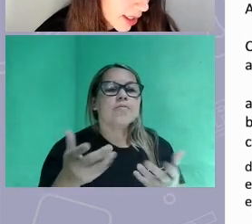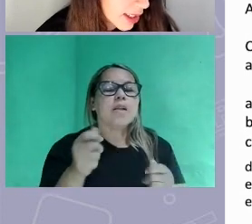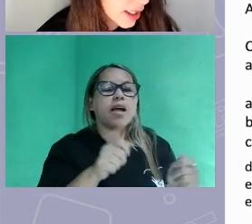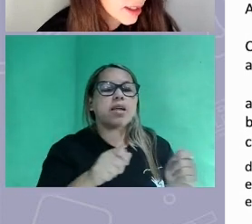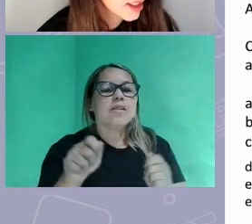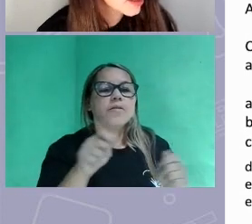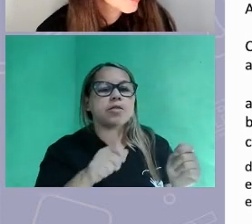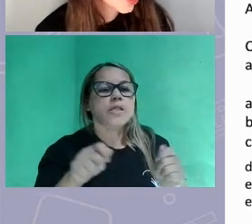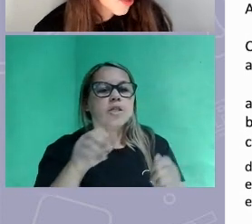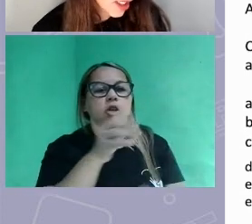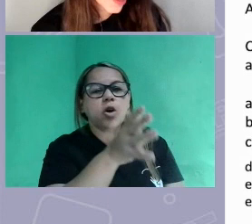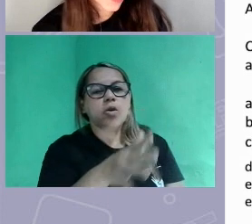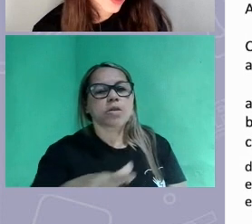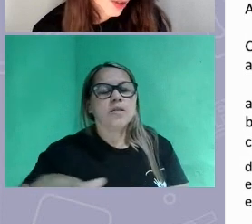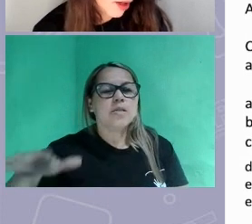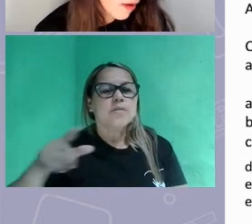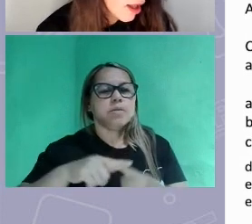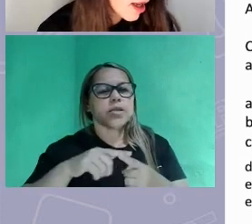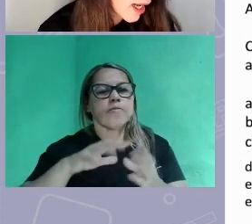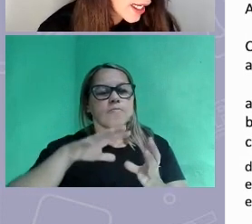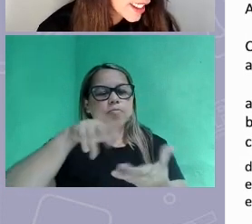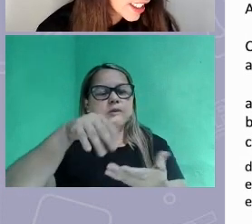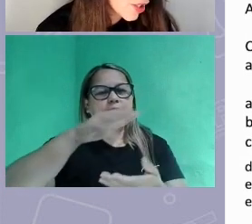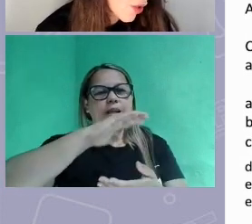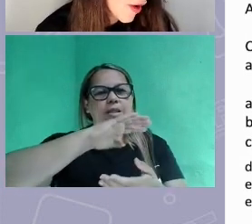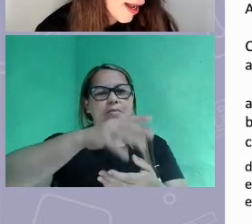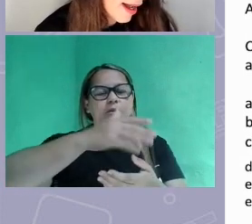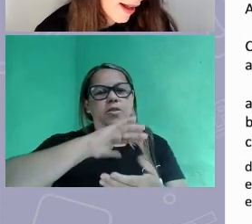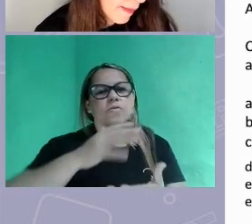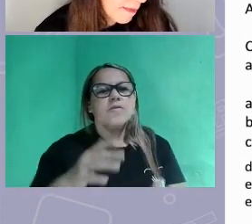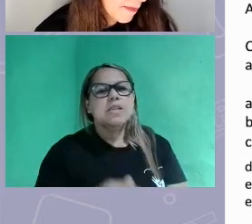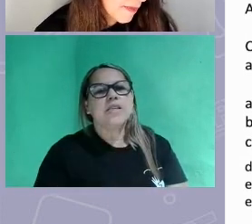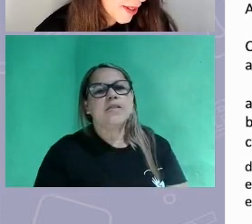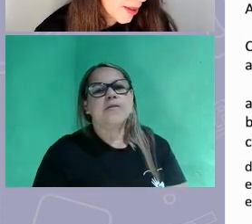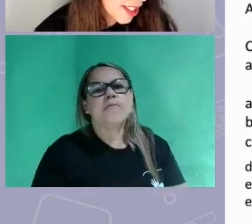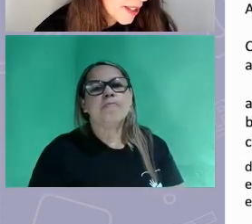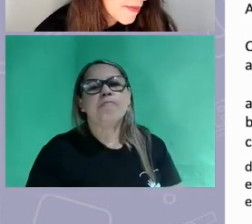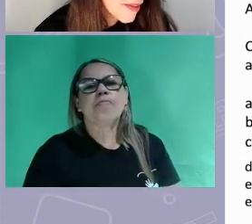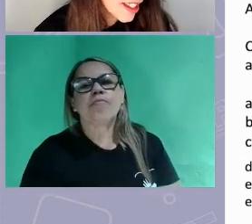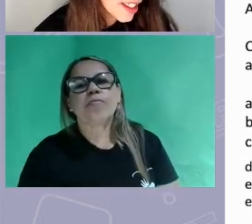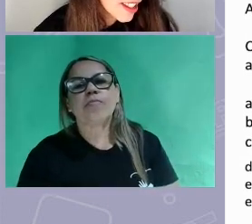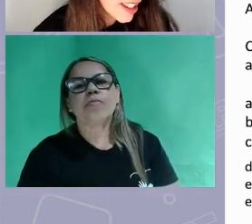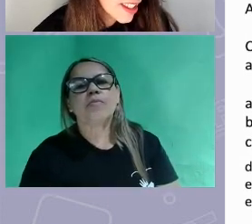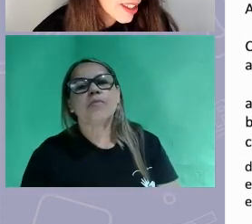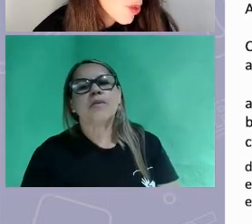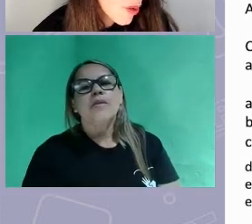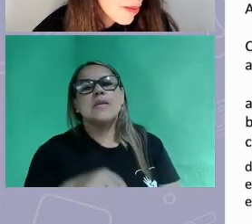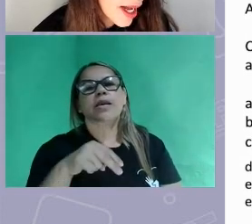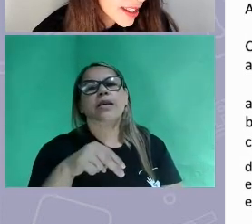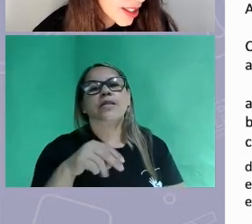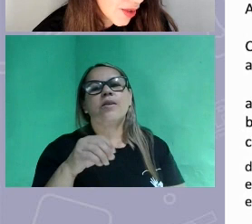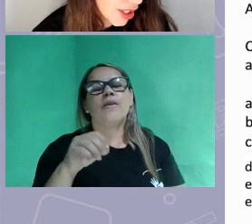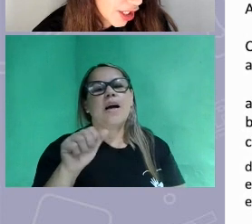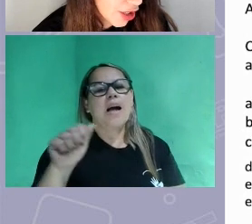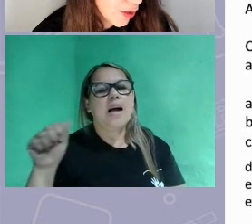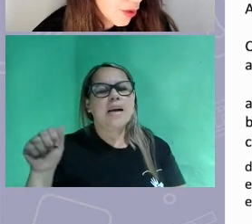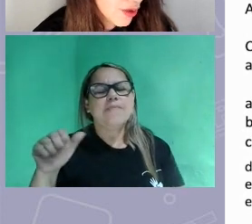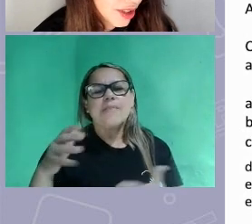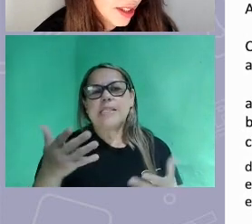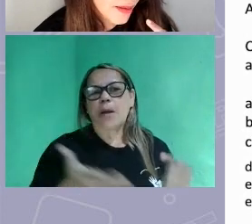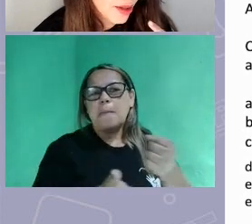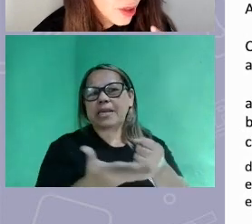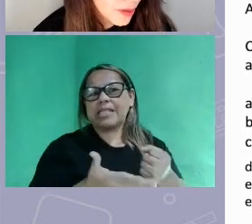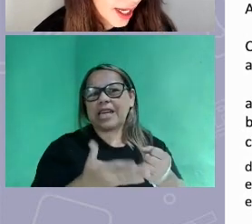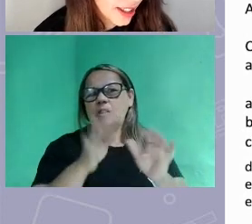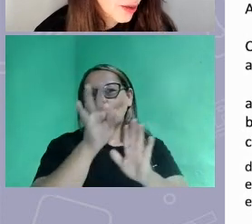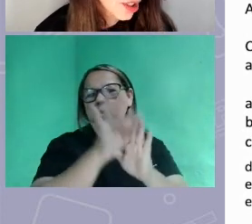oceânica e atmosférica nacional a NOAA ok então com base no texto e nos